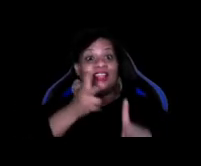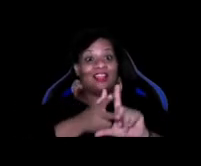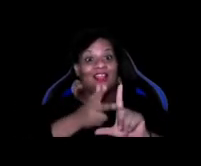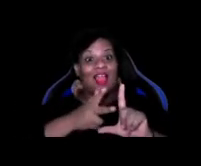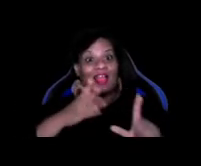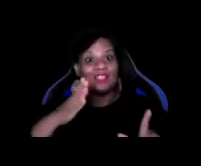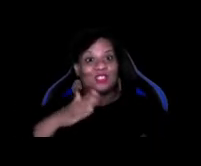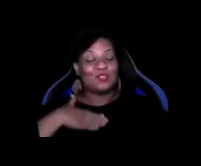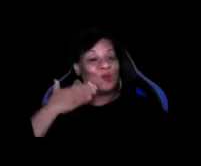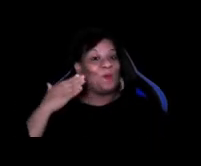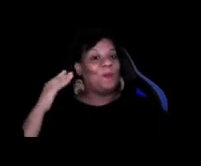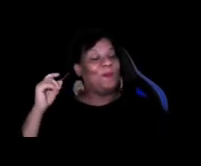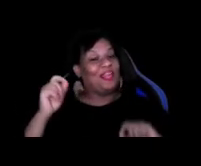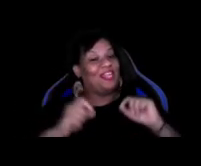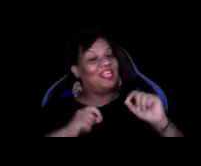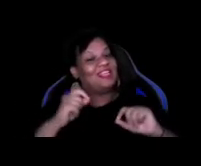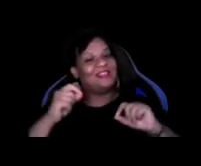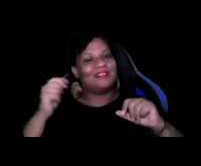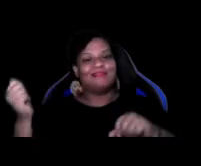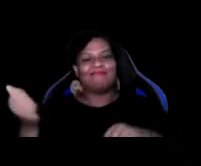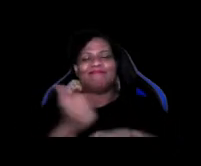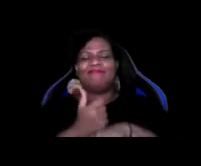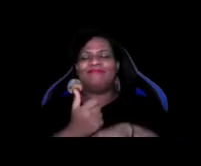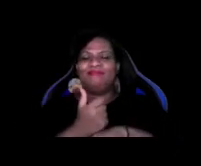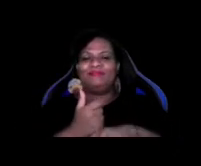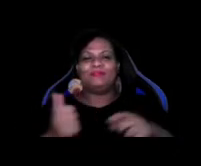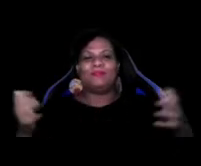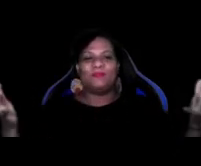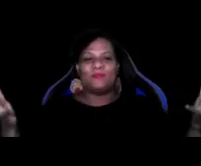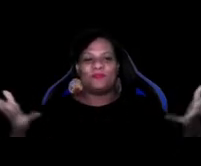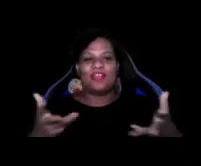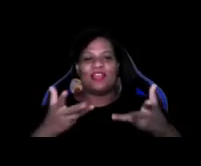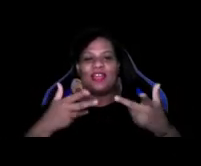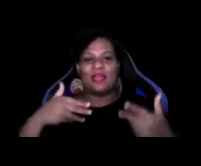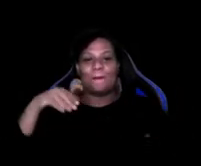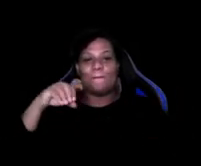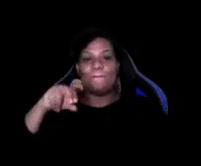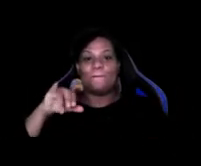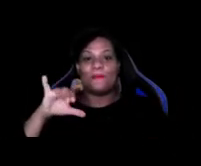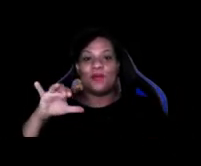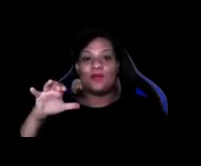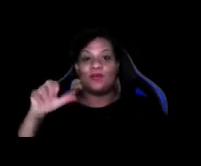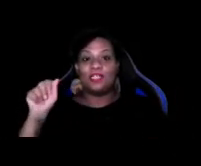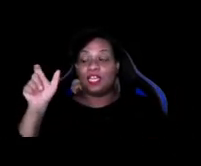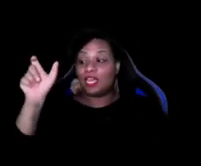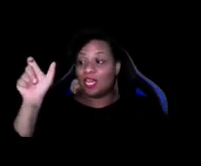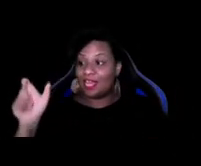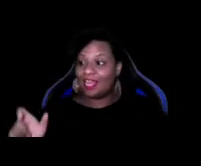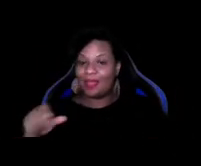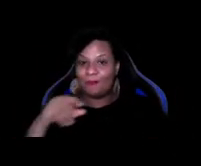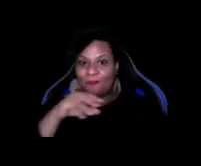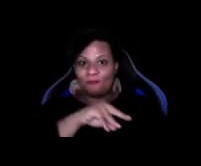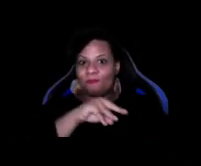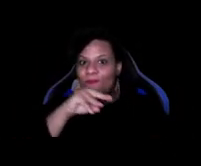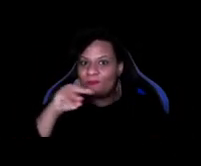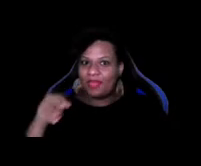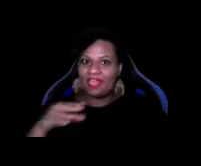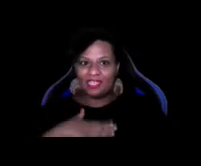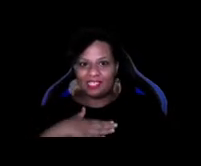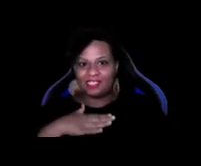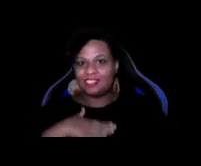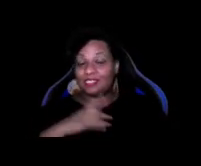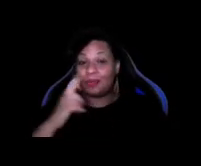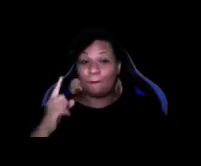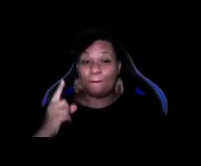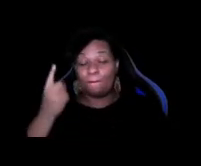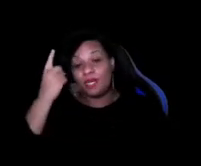com a nossa grandiosíssima Monimilê, né, que é uma grande mestra para mim, uma das primeiras referências